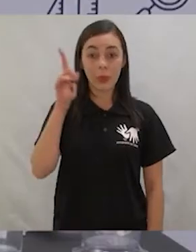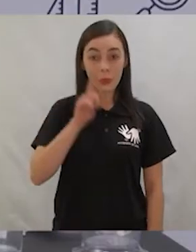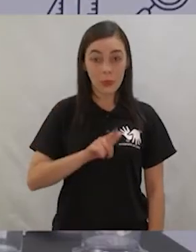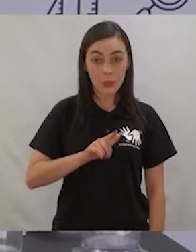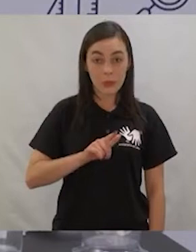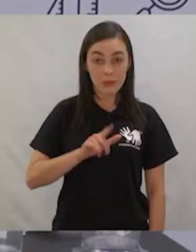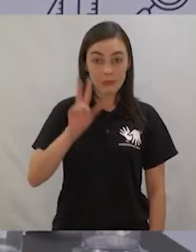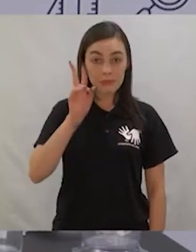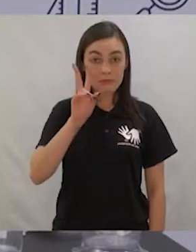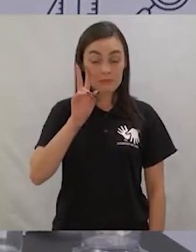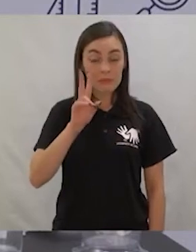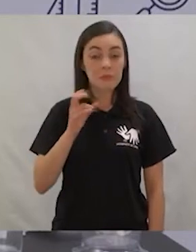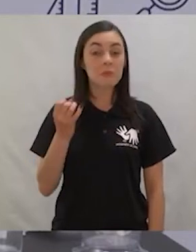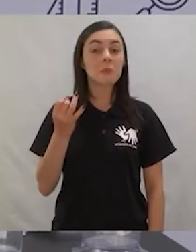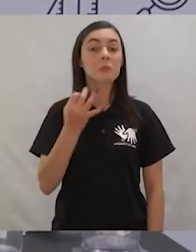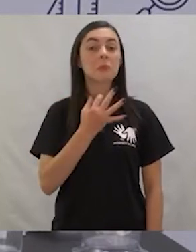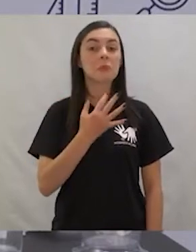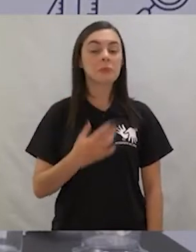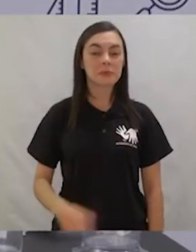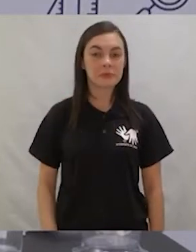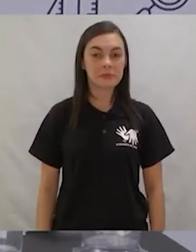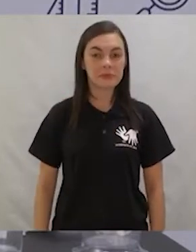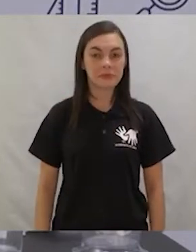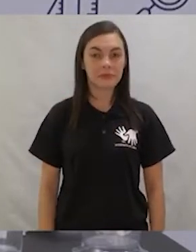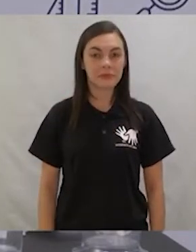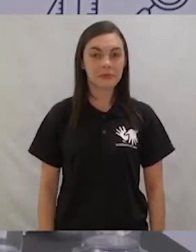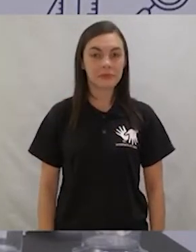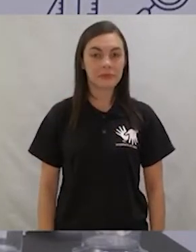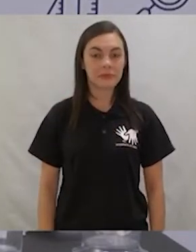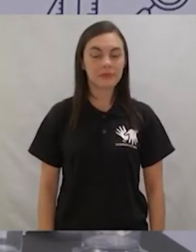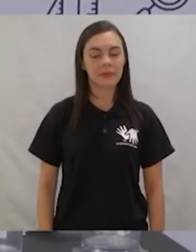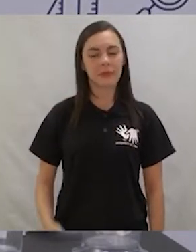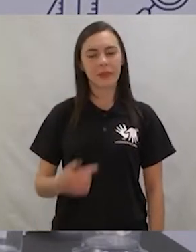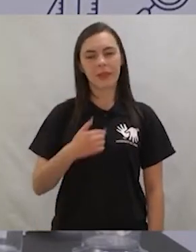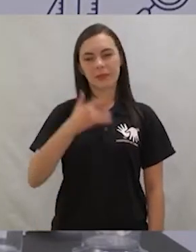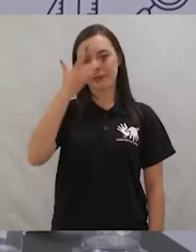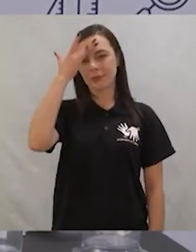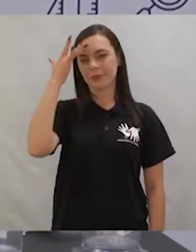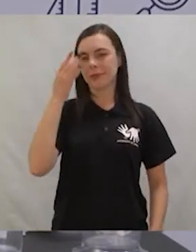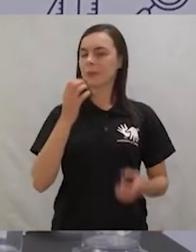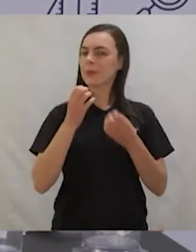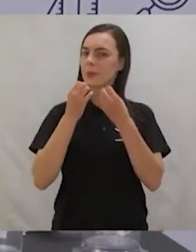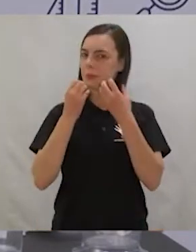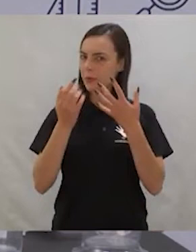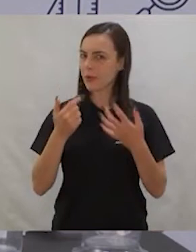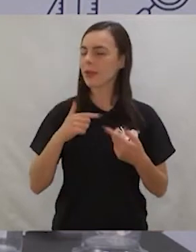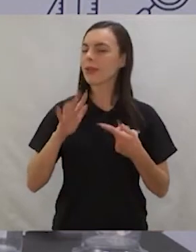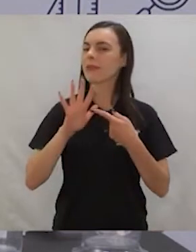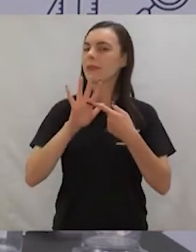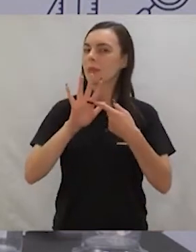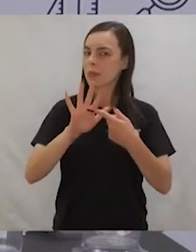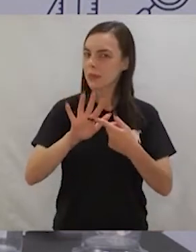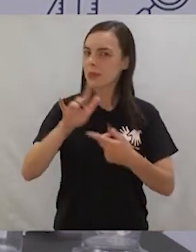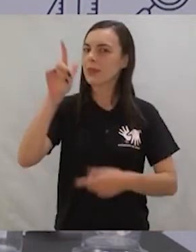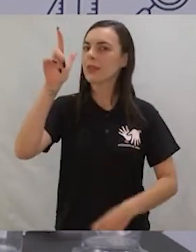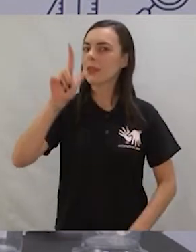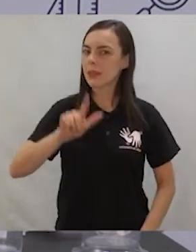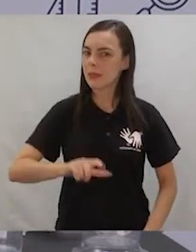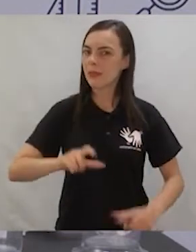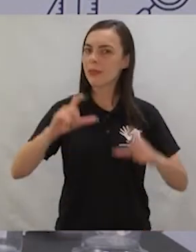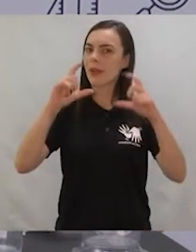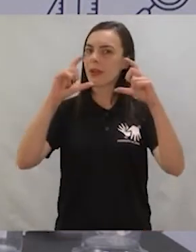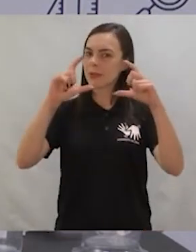E daí, conseguiram lembrar? Quantas? Então, olha, como eu sou muito boazinha, vou trazer aqui para vocês de novo a